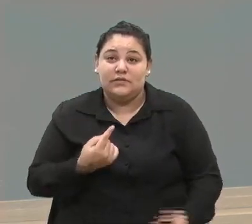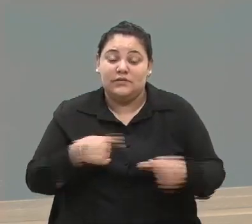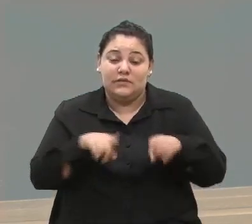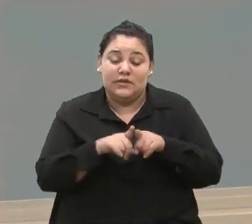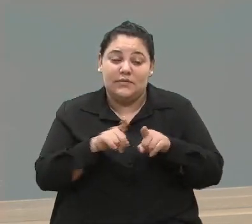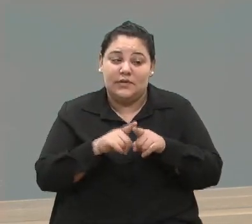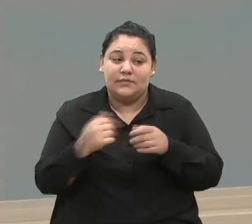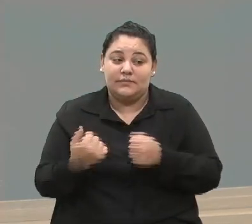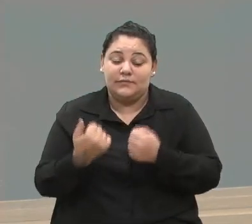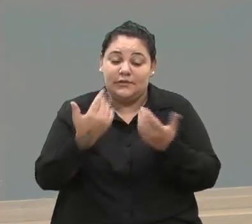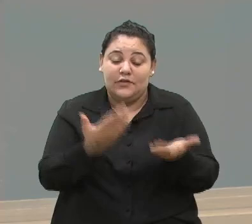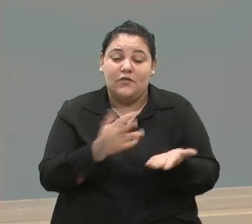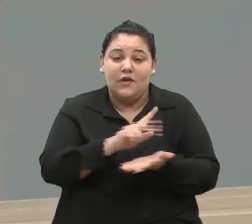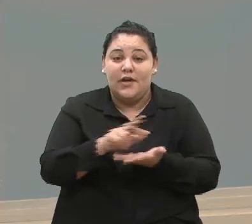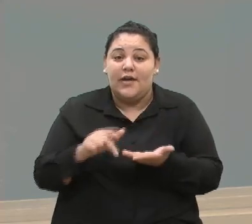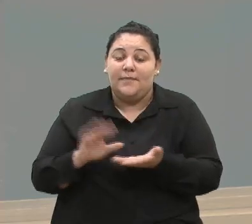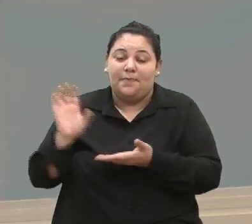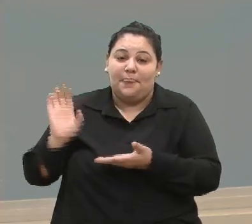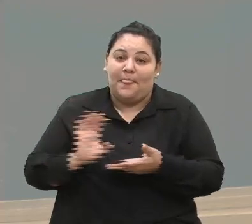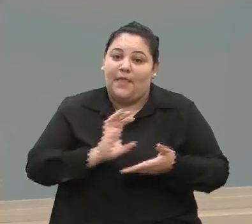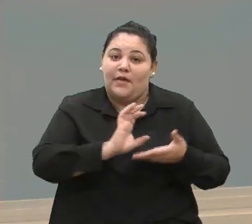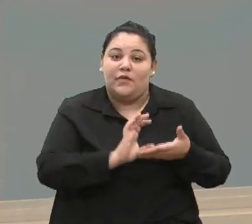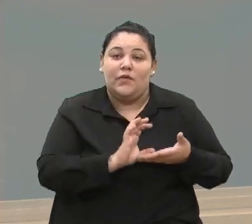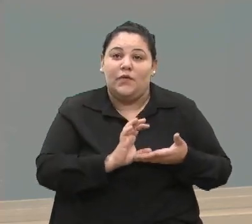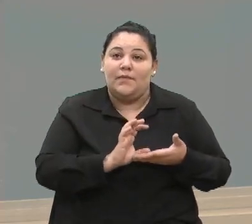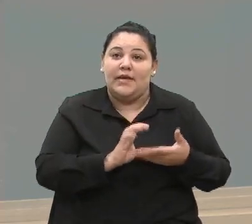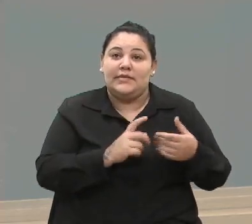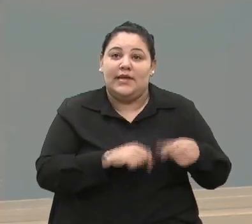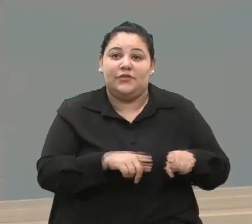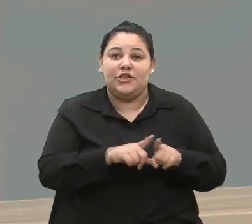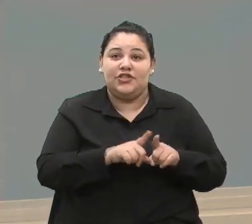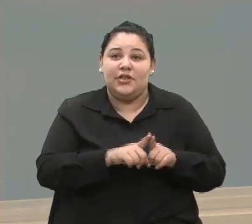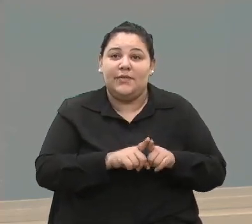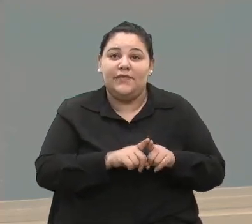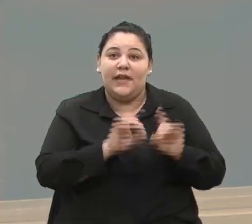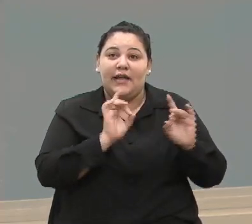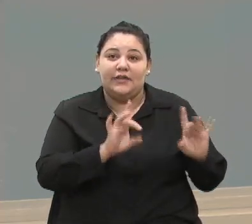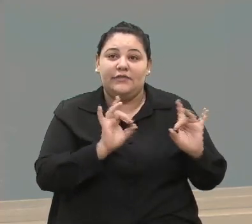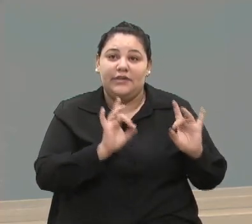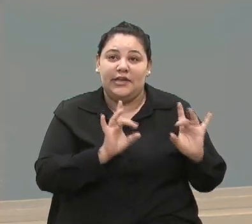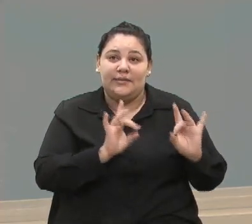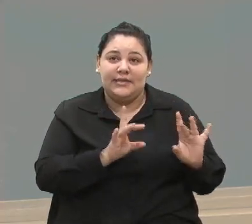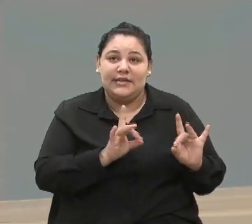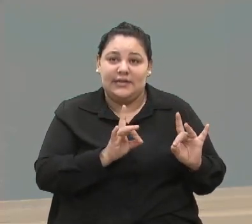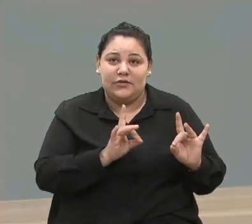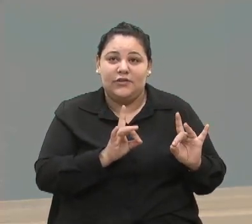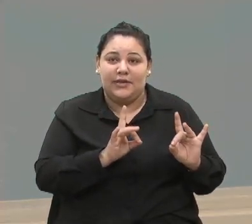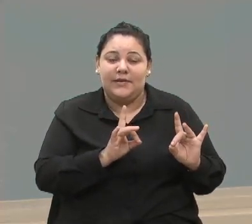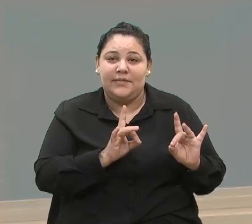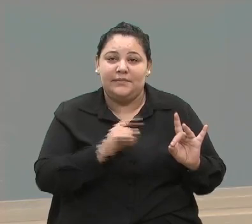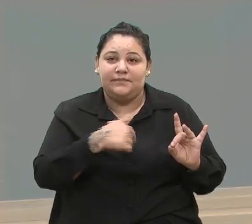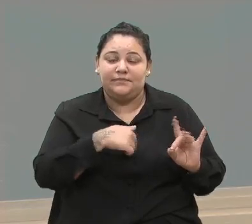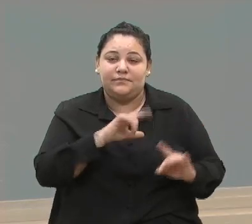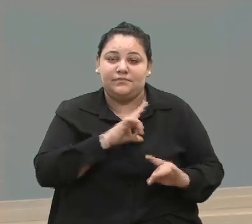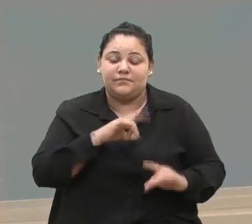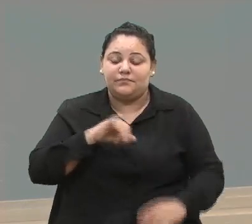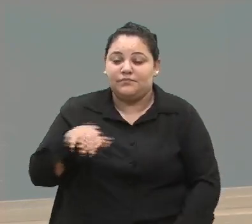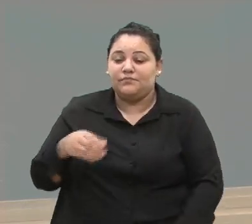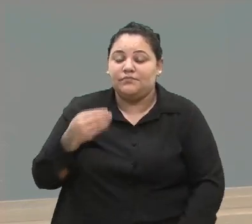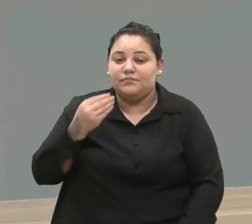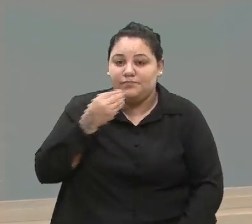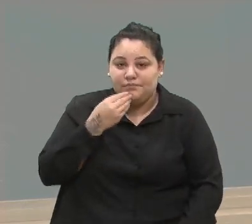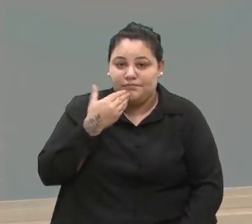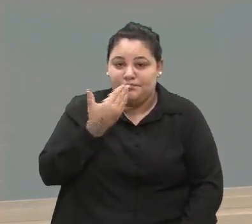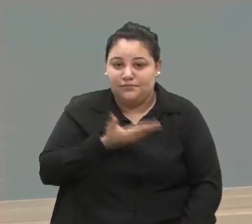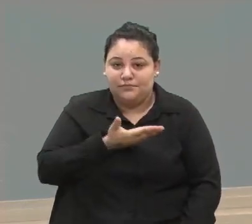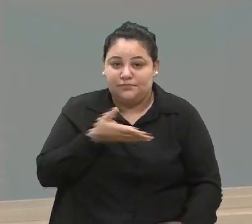cedeu várias emendas ao Hospital Virvi, especialmente uma que eu tive a oportunidade, acho que foi agora